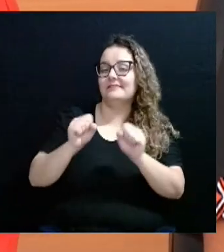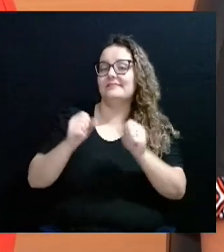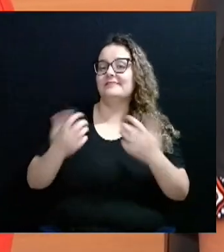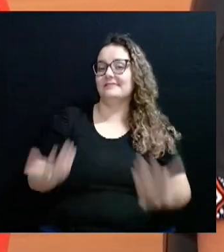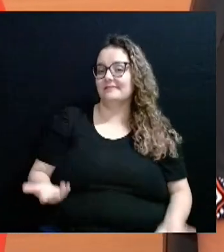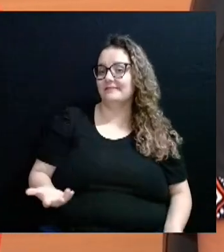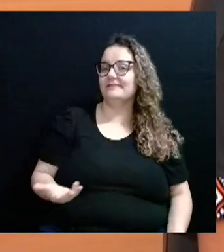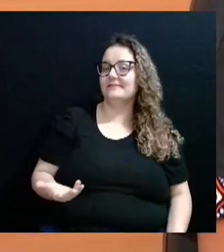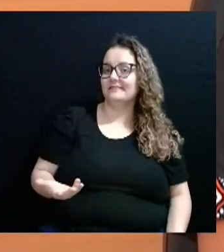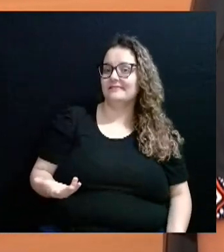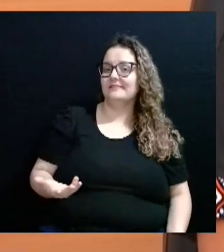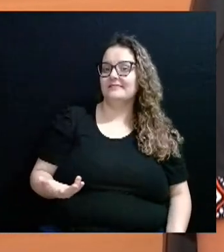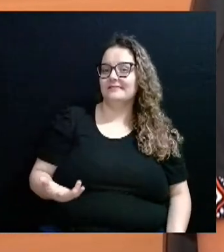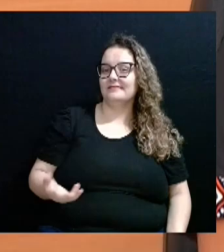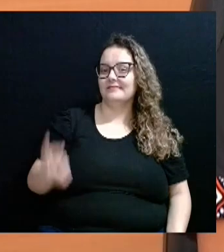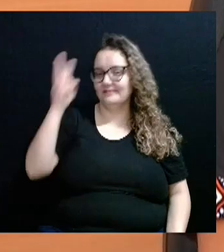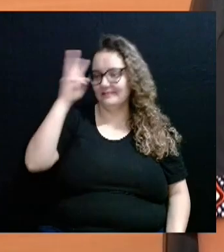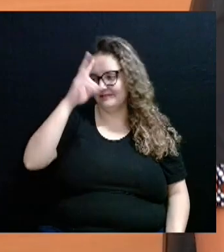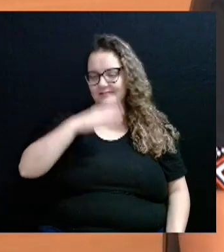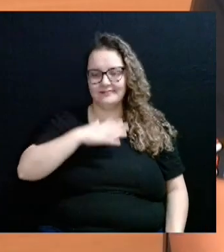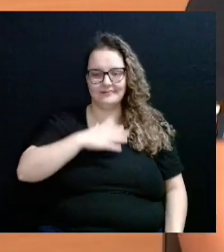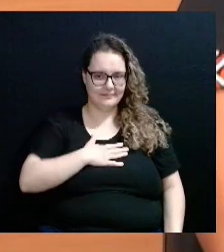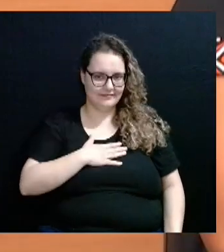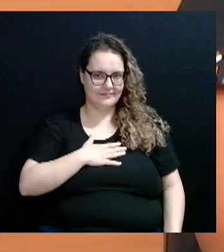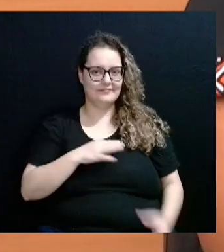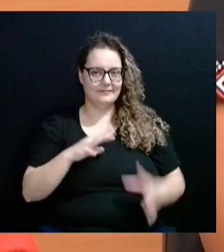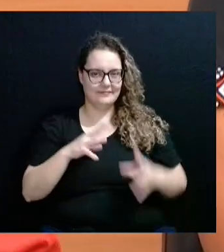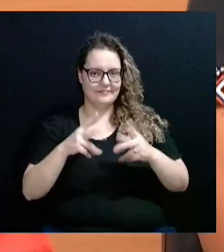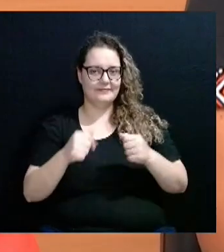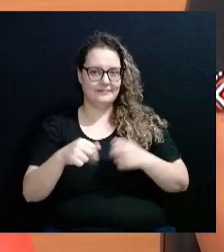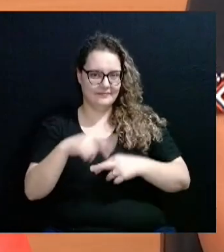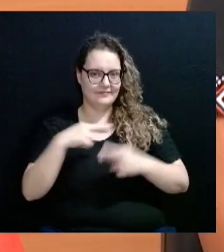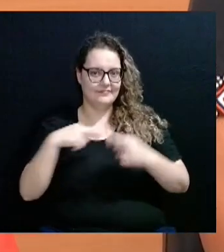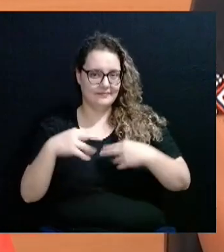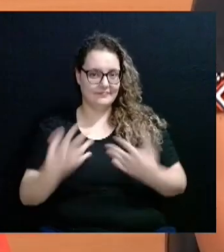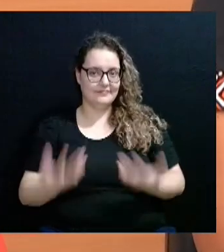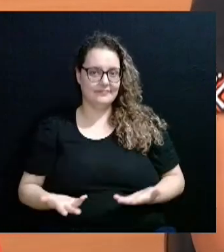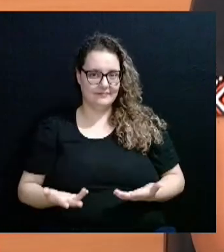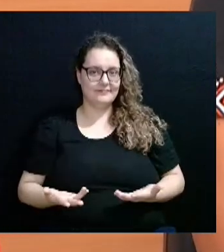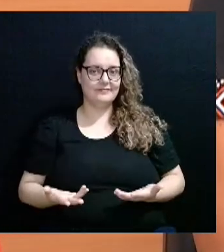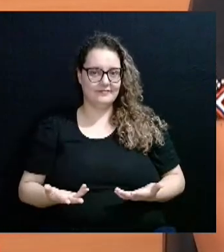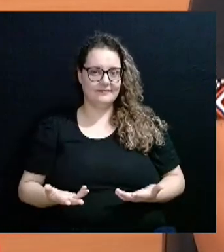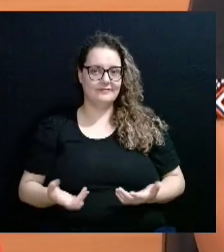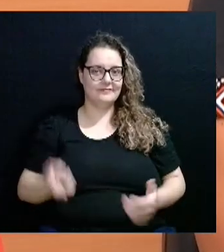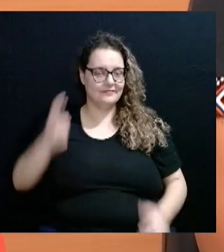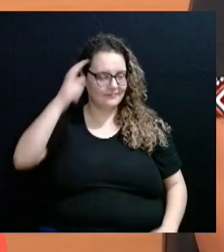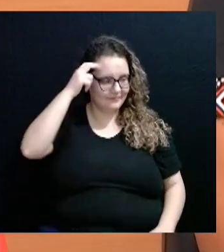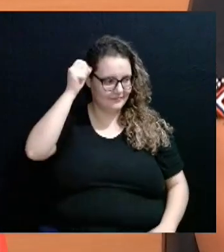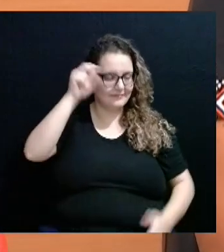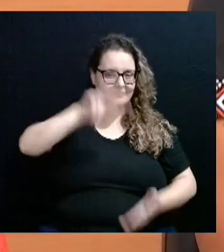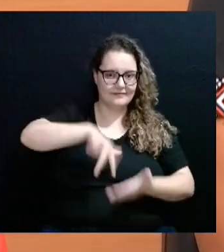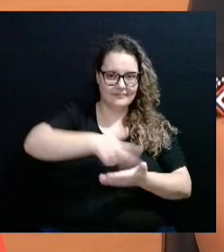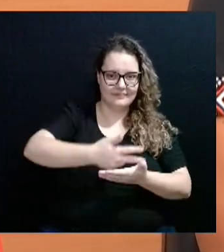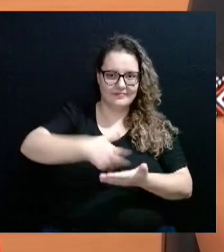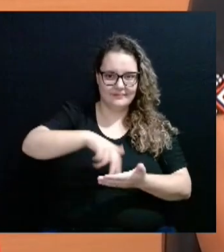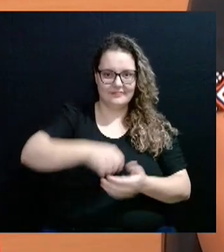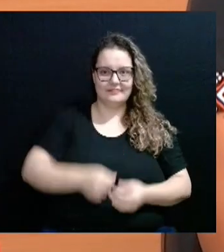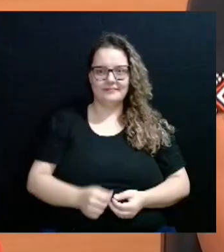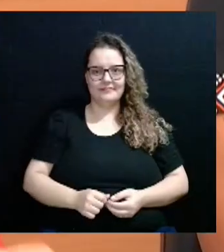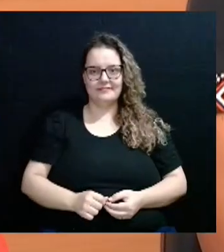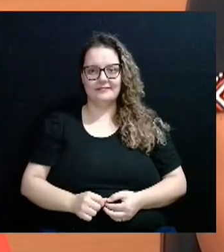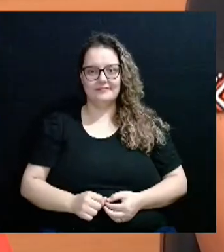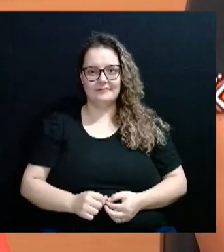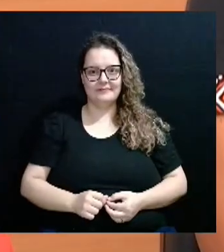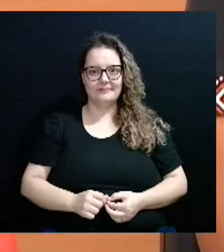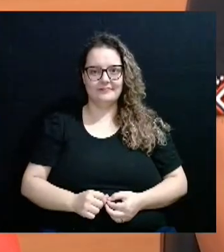meu testemunho, sobretudo no que diz respeito à cultura hip hop. A todos os elementos,